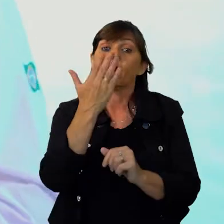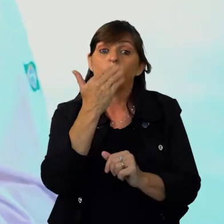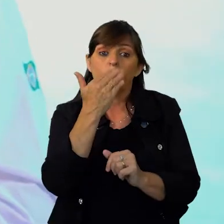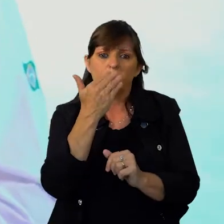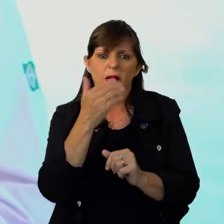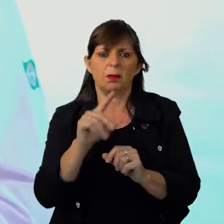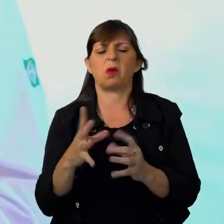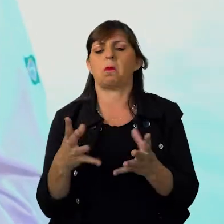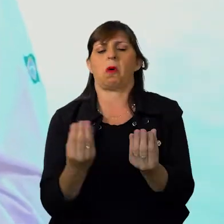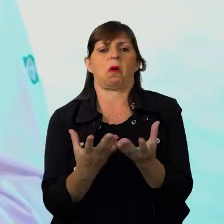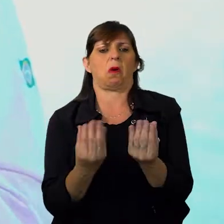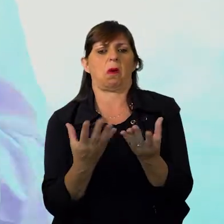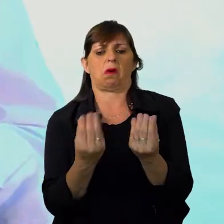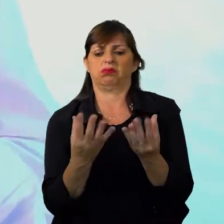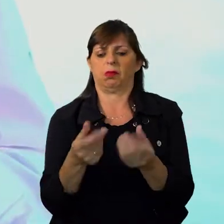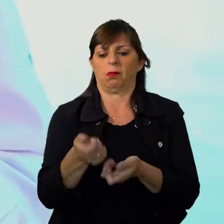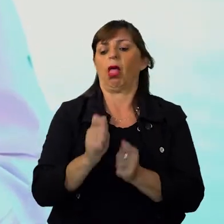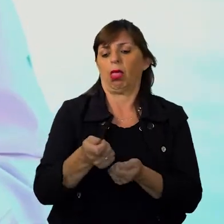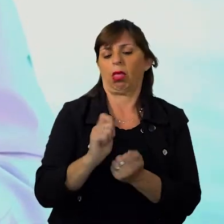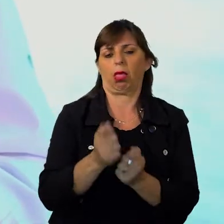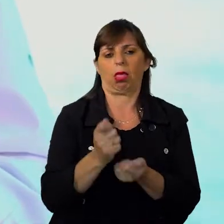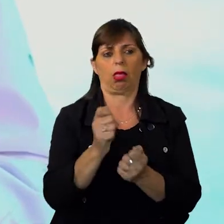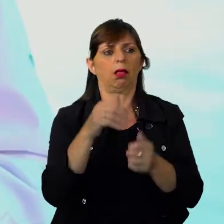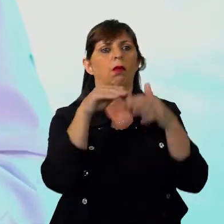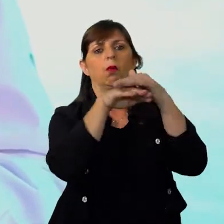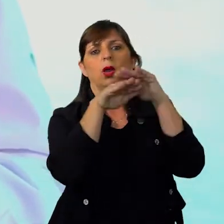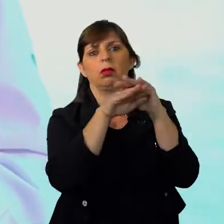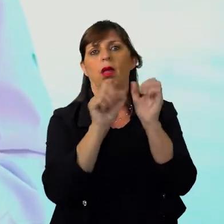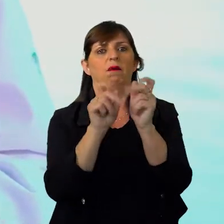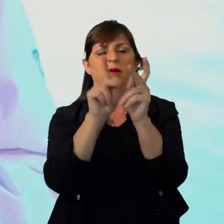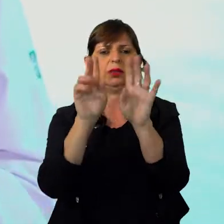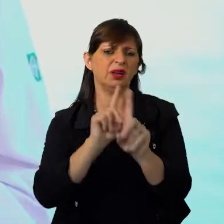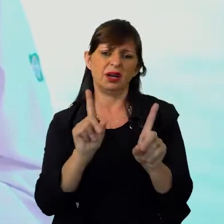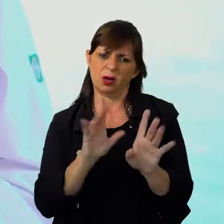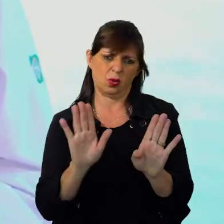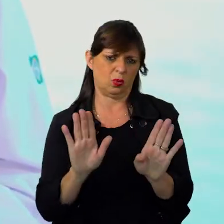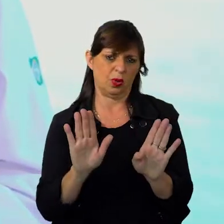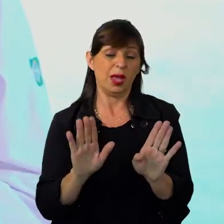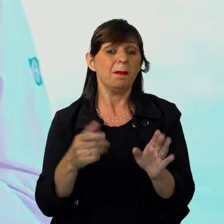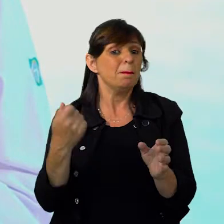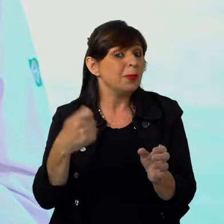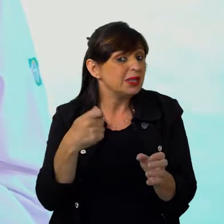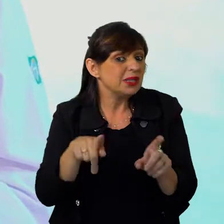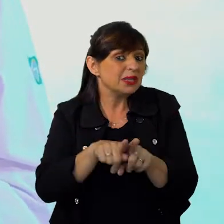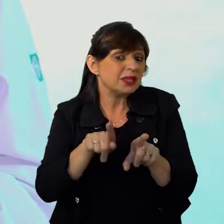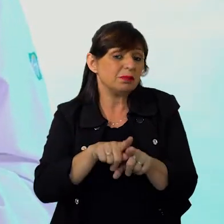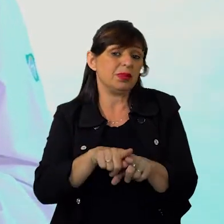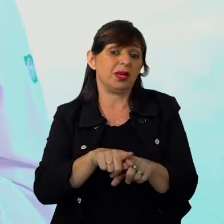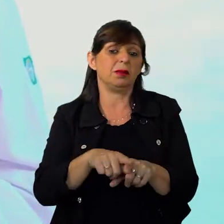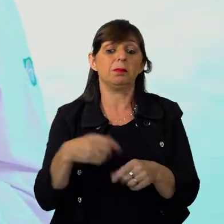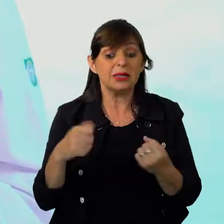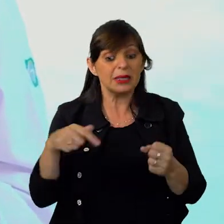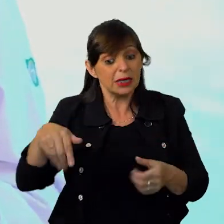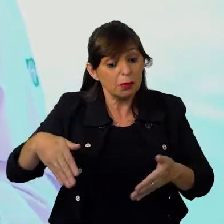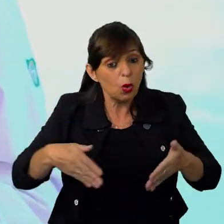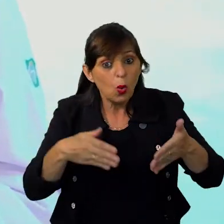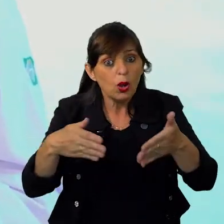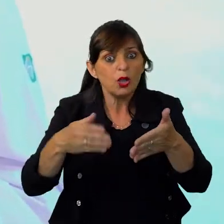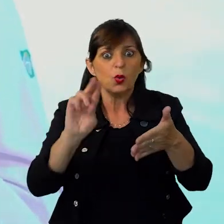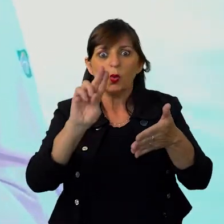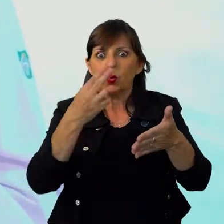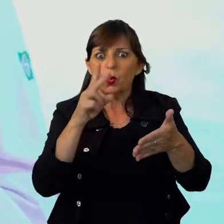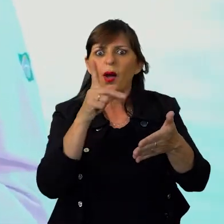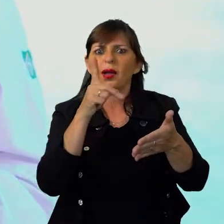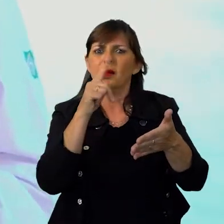necessita para o seu sustento mas nós precisamos da água do Uruguai precisamos para alimentação do Gado que vai gerar